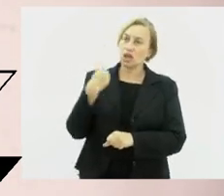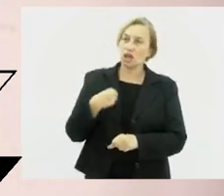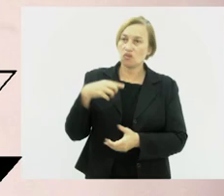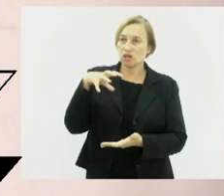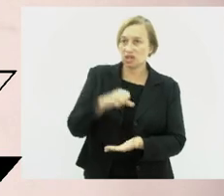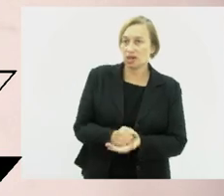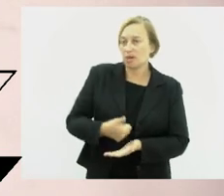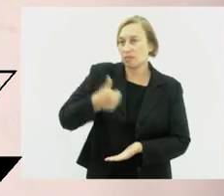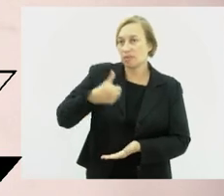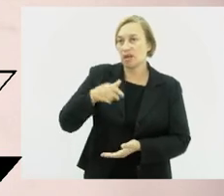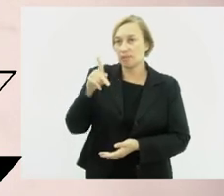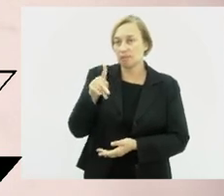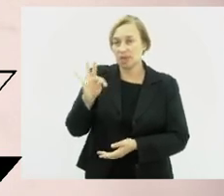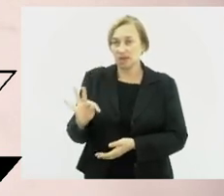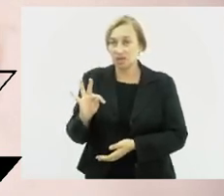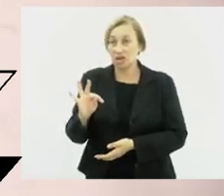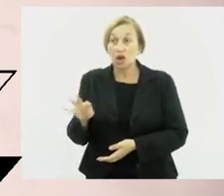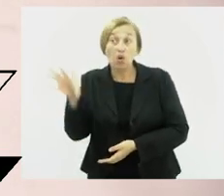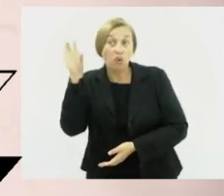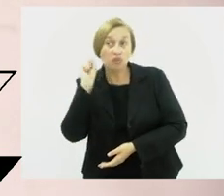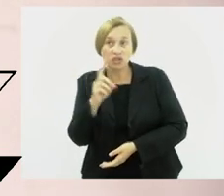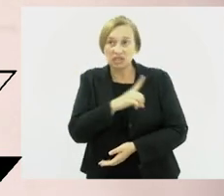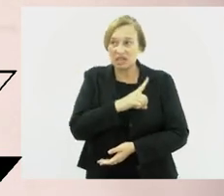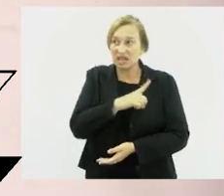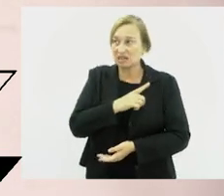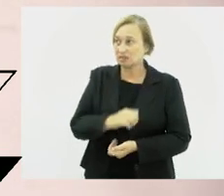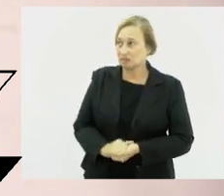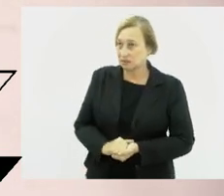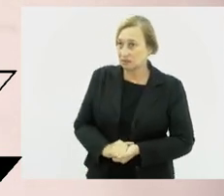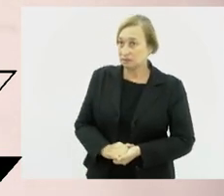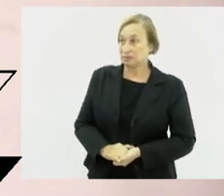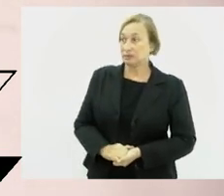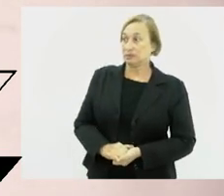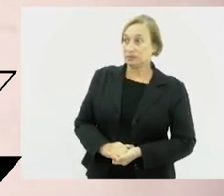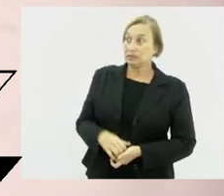sabe o que eu ouvi do delegado lá da 41? Caramba,